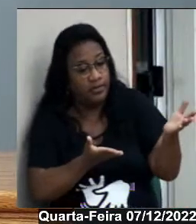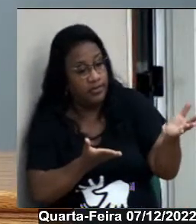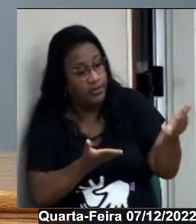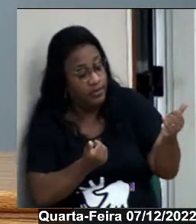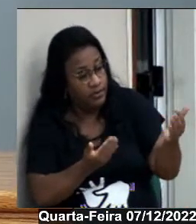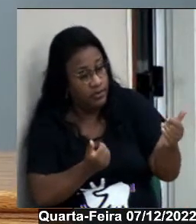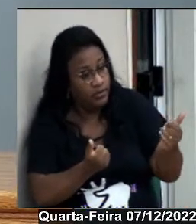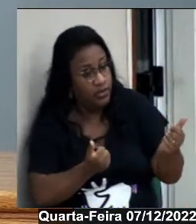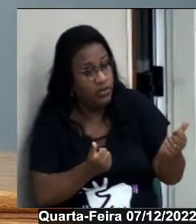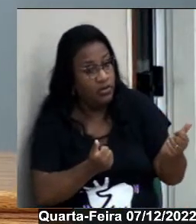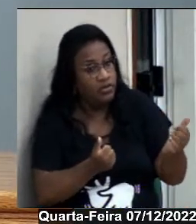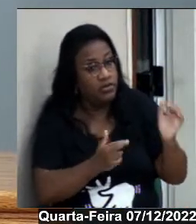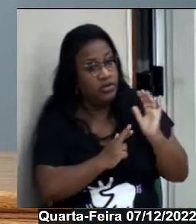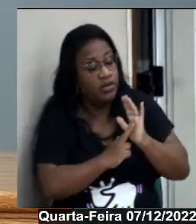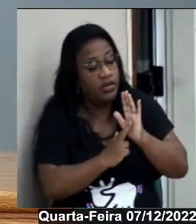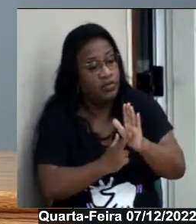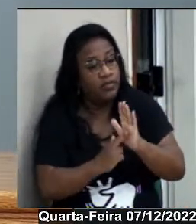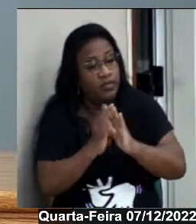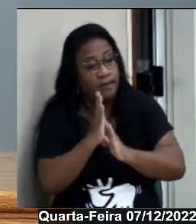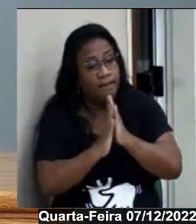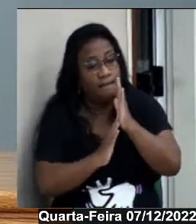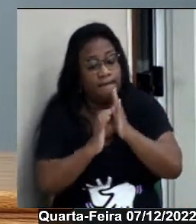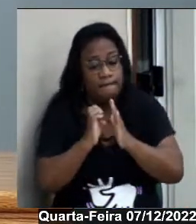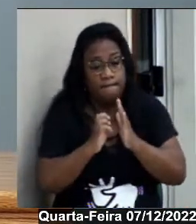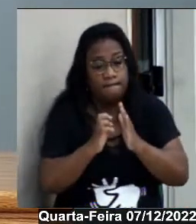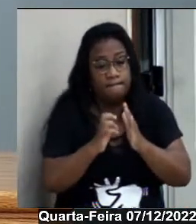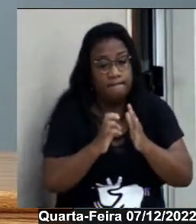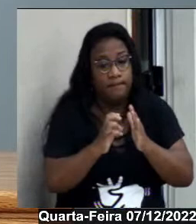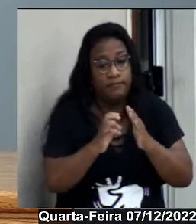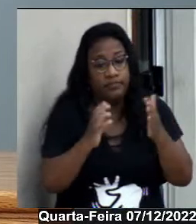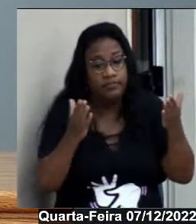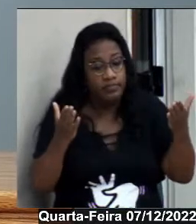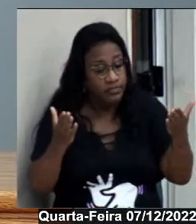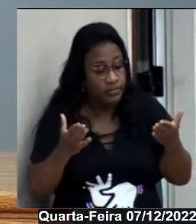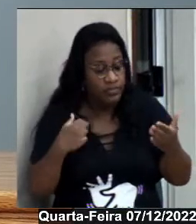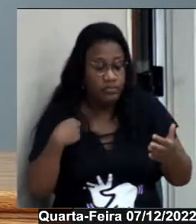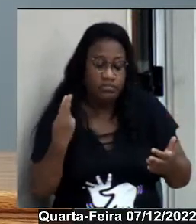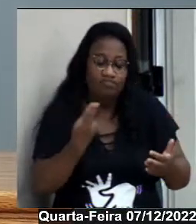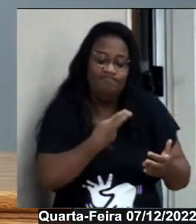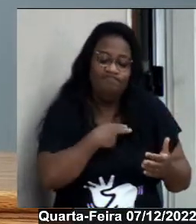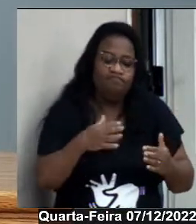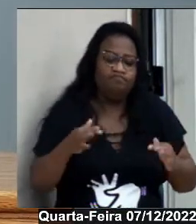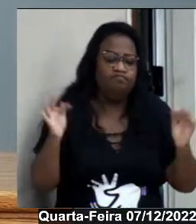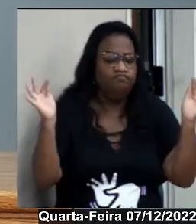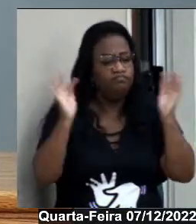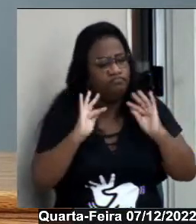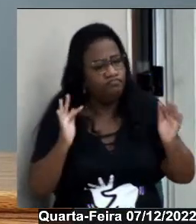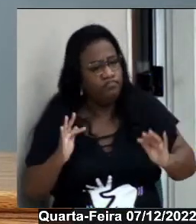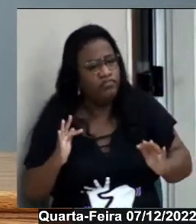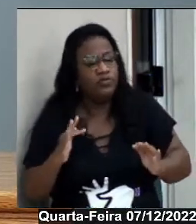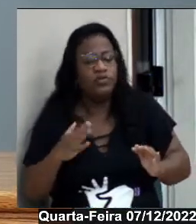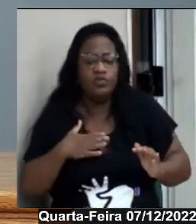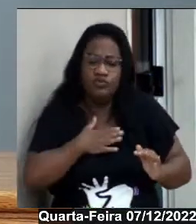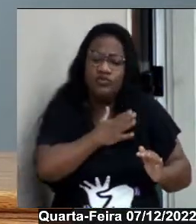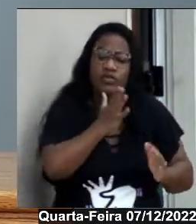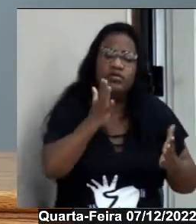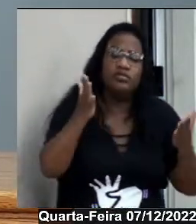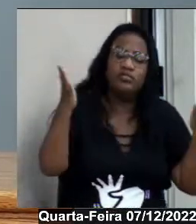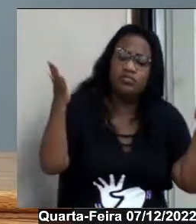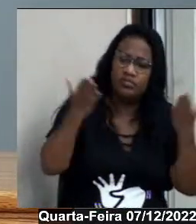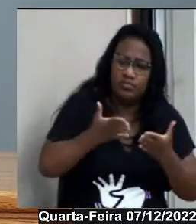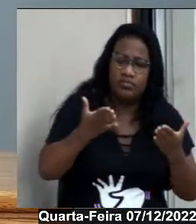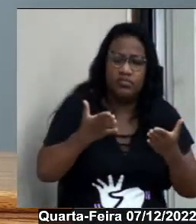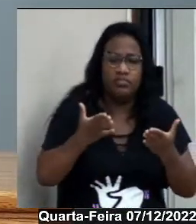que a Aroeira hoje representa em Embu das Artes, aonde vá, aonde vocês jogam, né? Para nós é um orgulho saber que temos